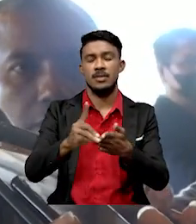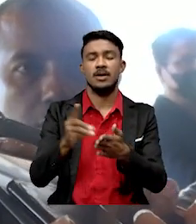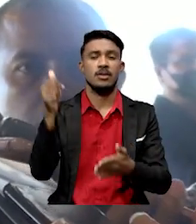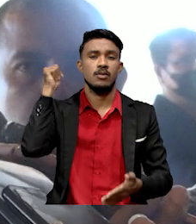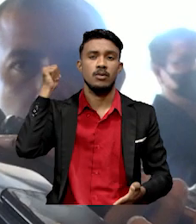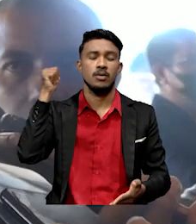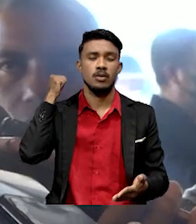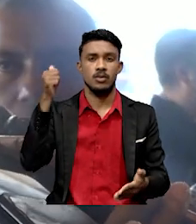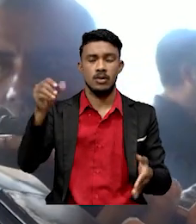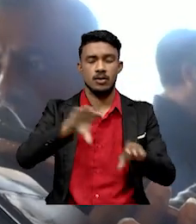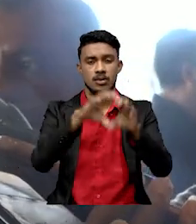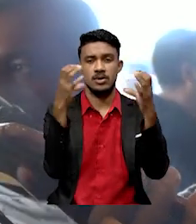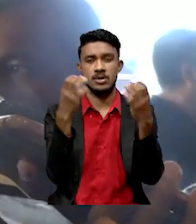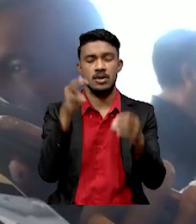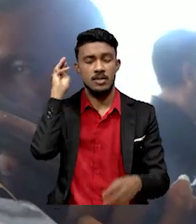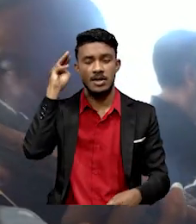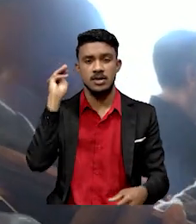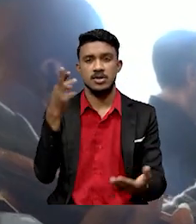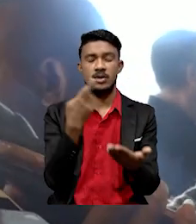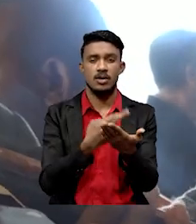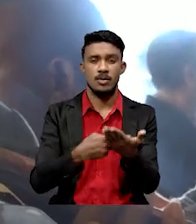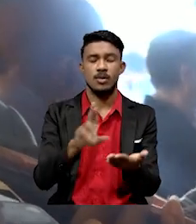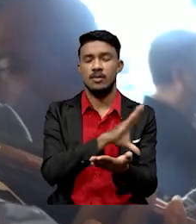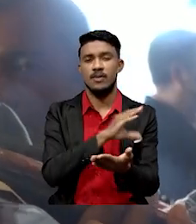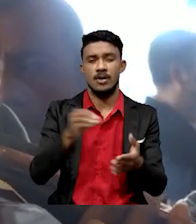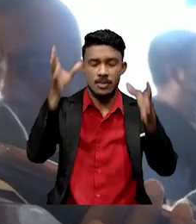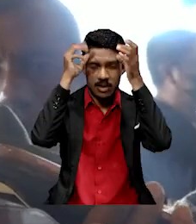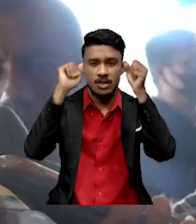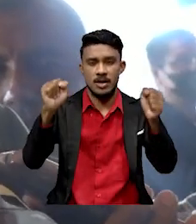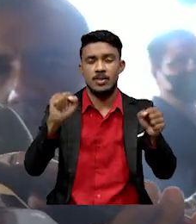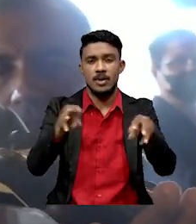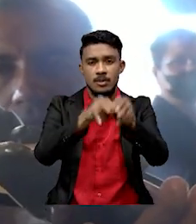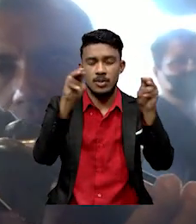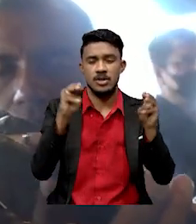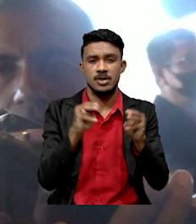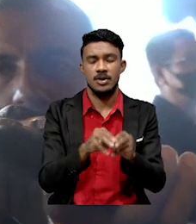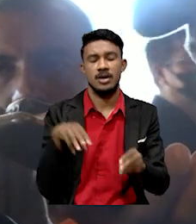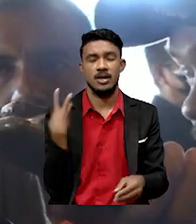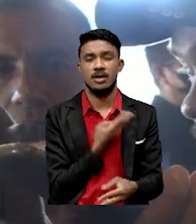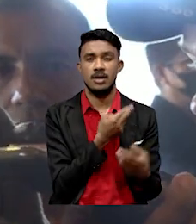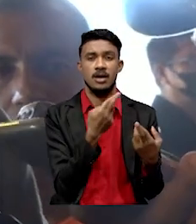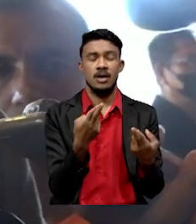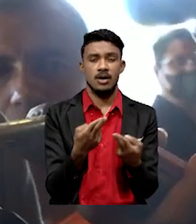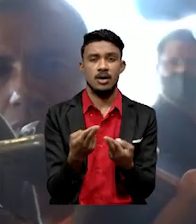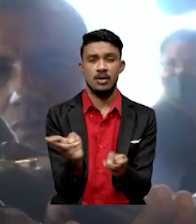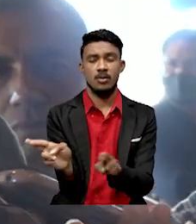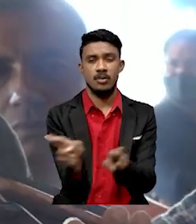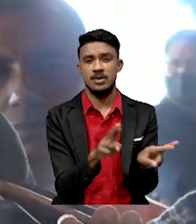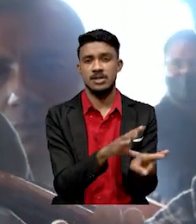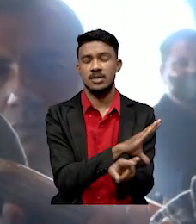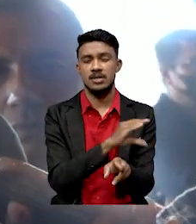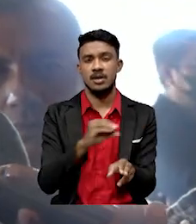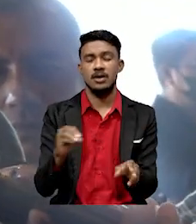Ministro aprova na Itanina Presidente da Autoridade Nian, e está começa a halar o serviço de né, e está avisa para a comunidade